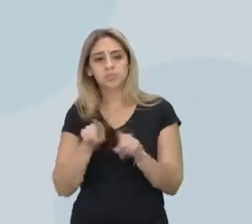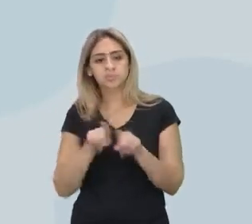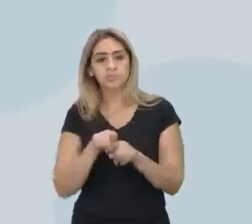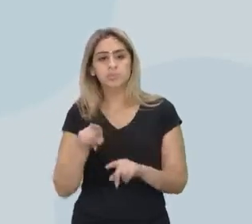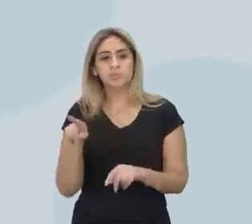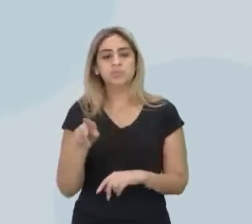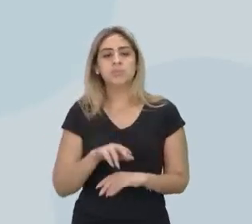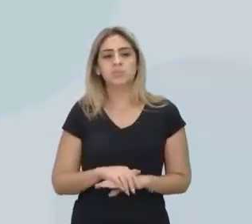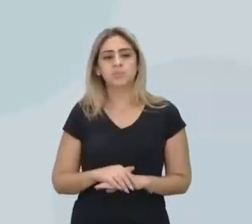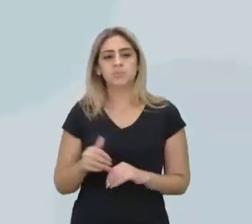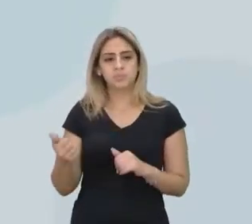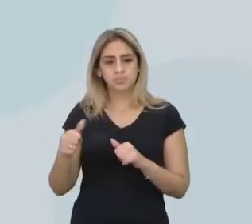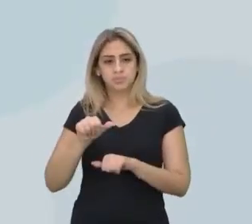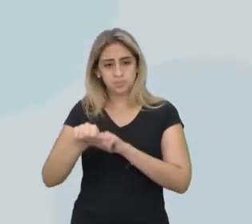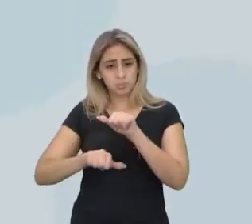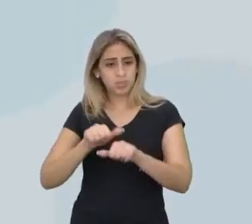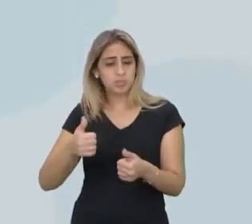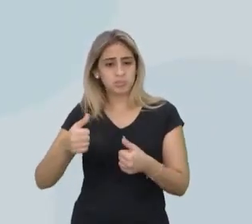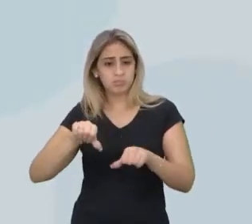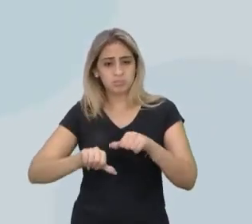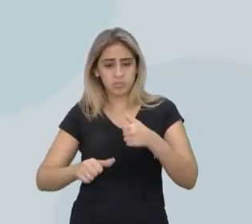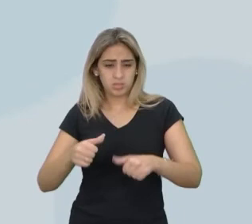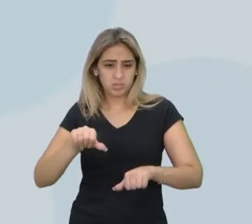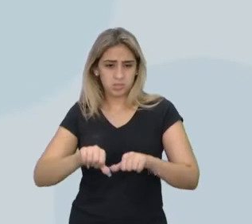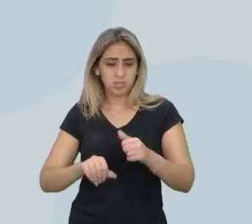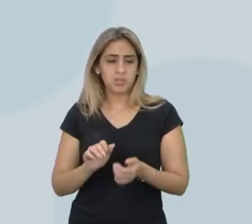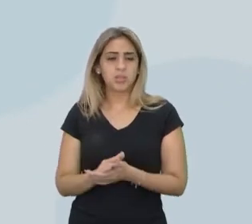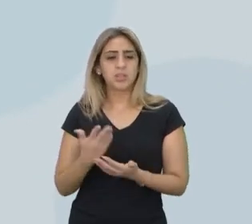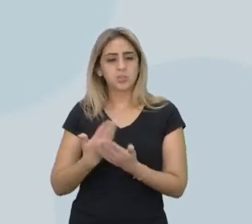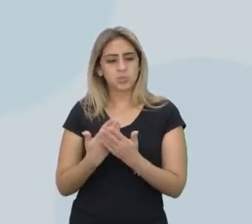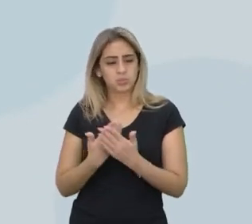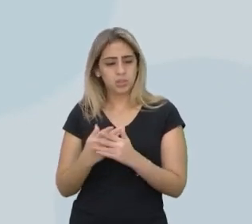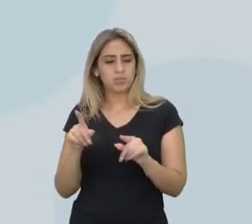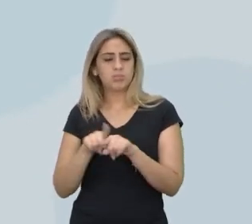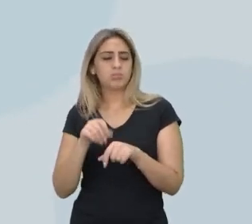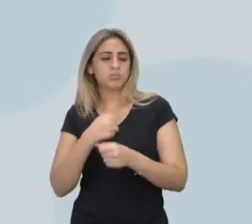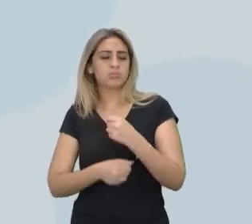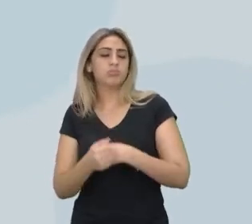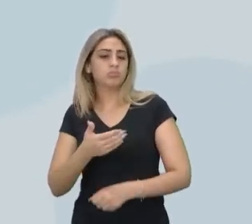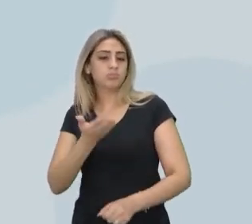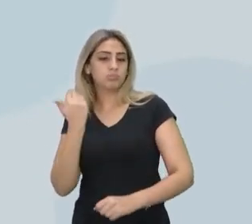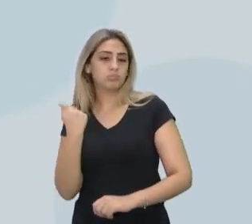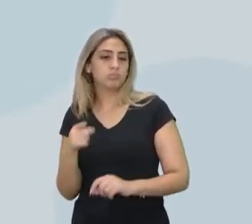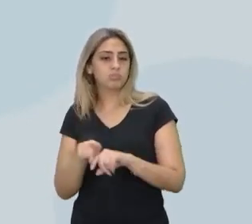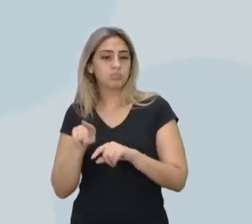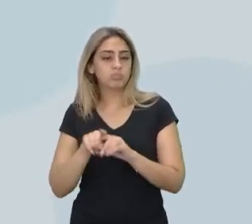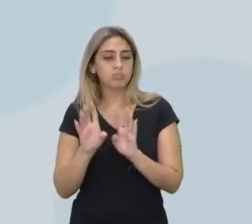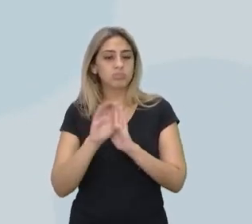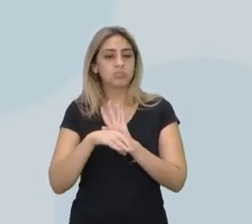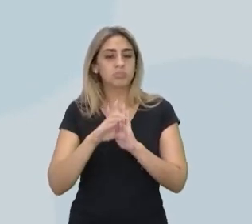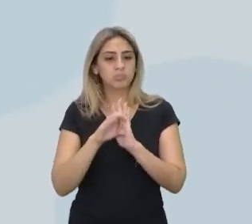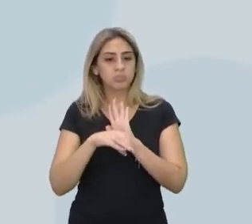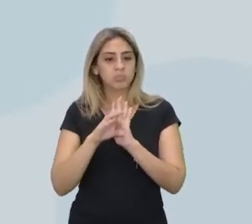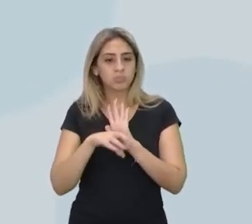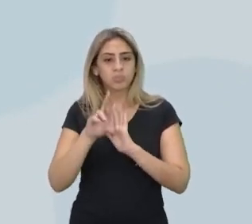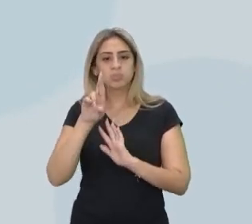vocês estudaram o ano passado, estudaram também no ensino fundamental, e o conceito de reversível